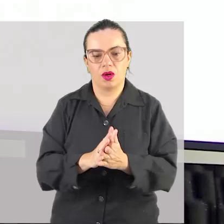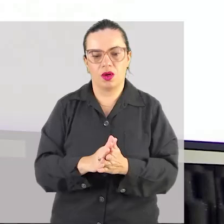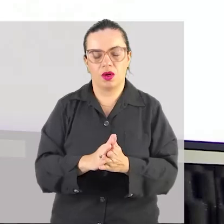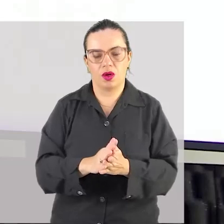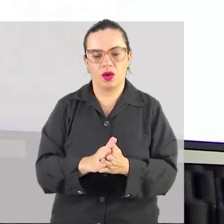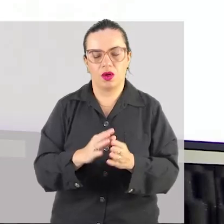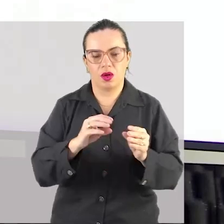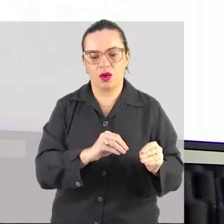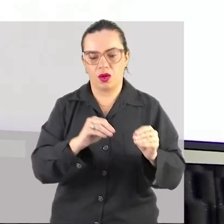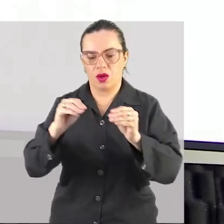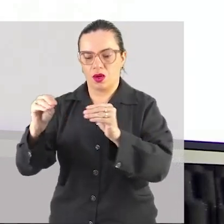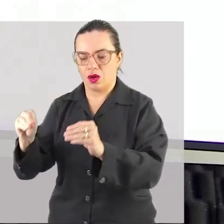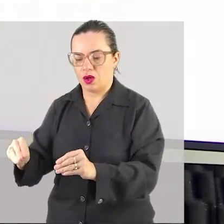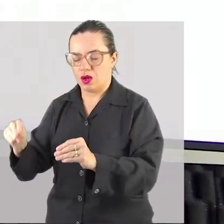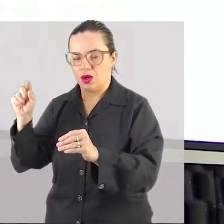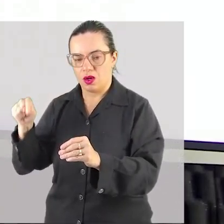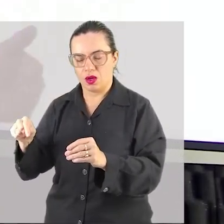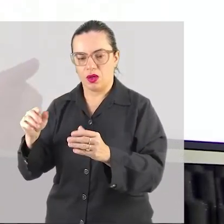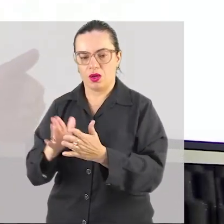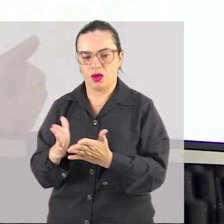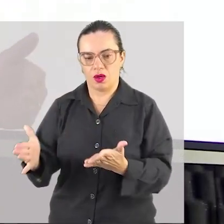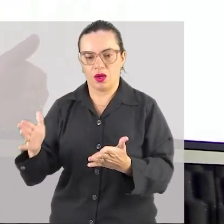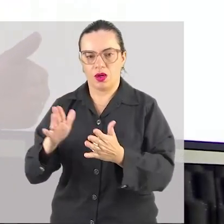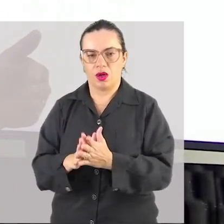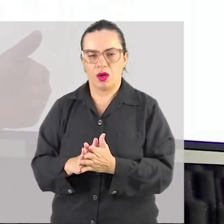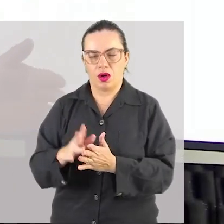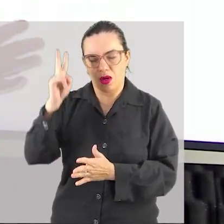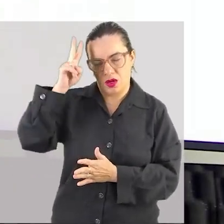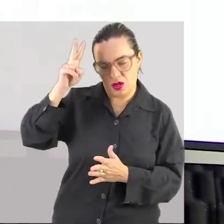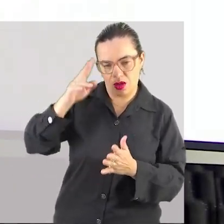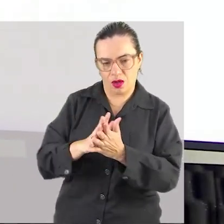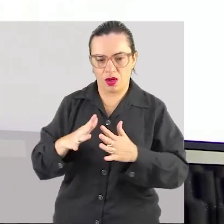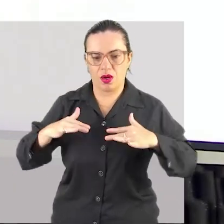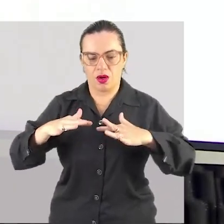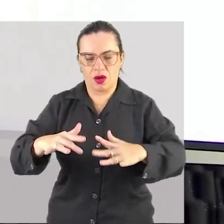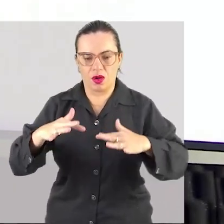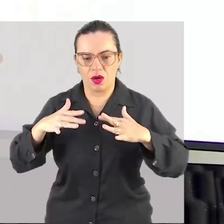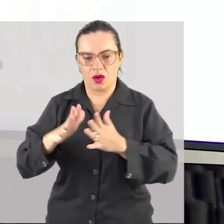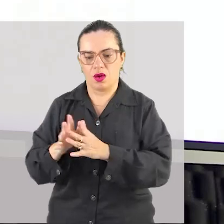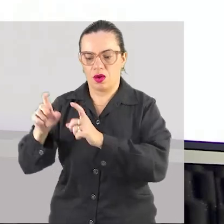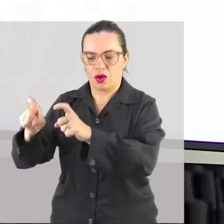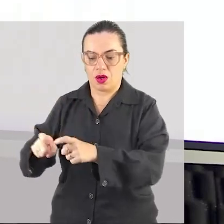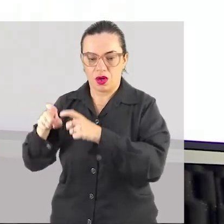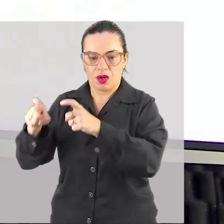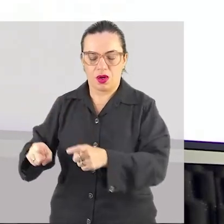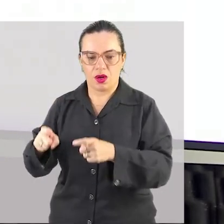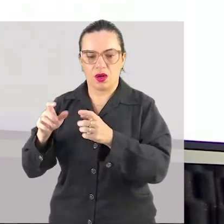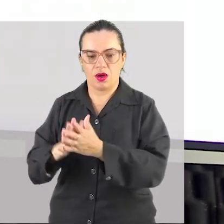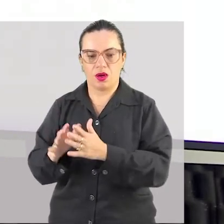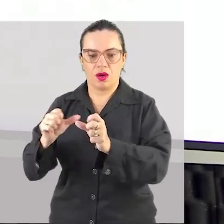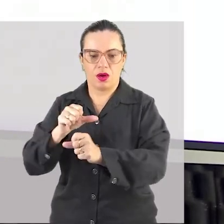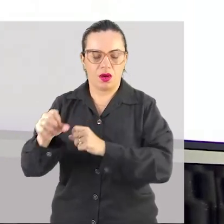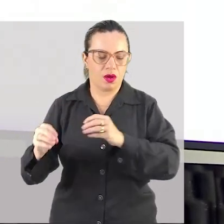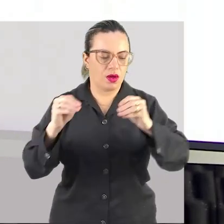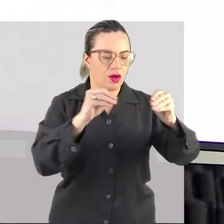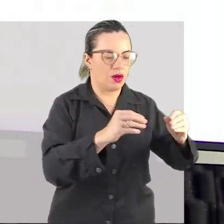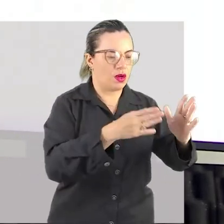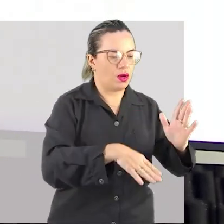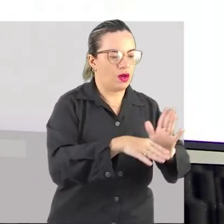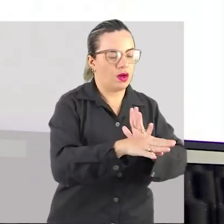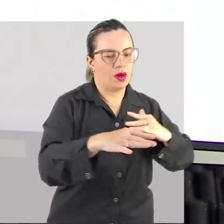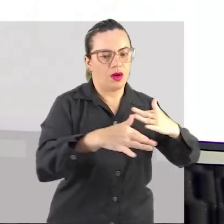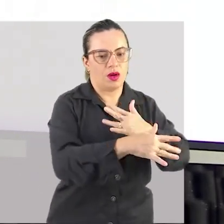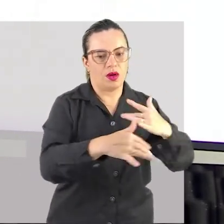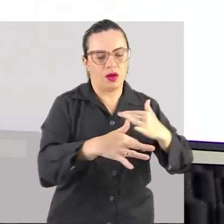rural é o movimento do campo para a cidade Ok especificamente do campo para a cidade por quê por duas razões